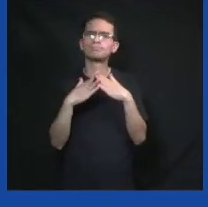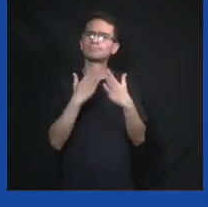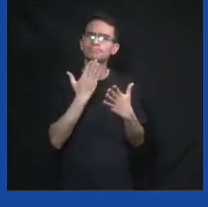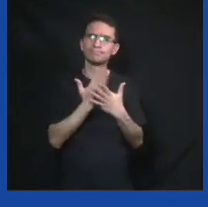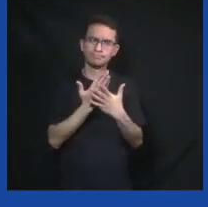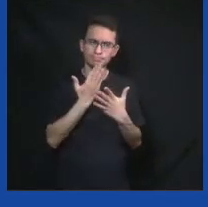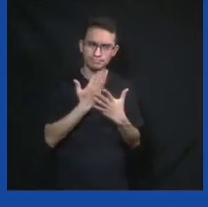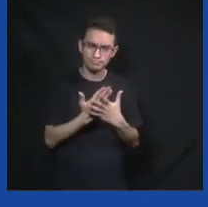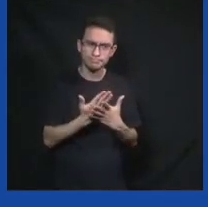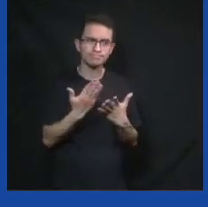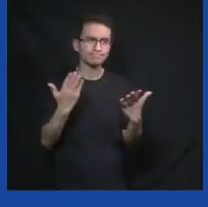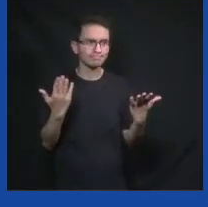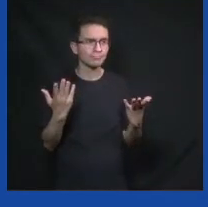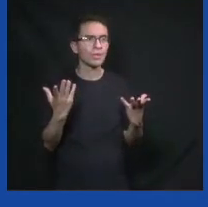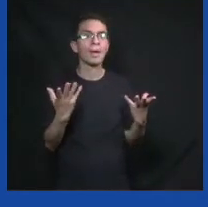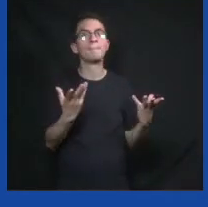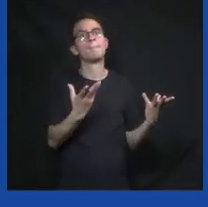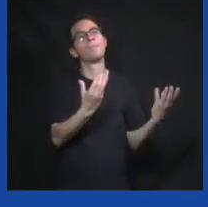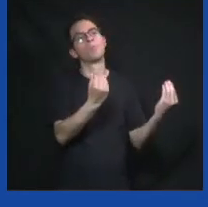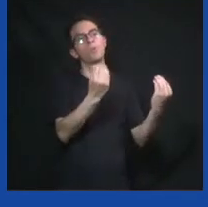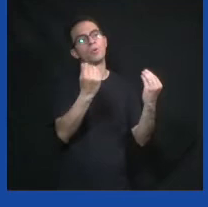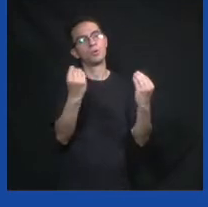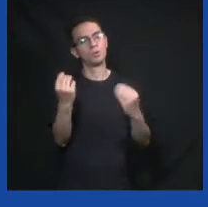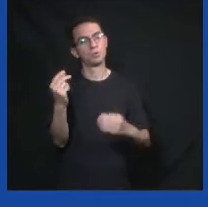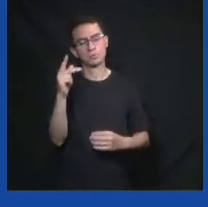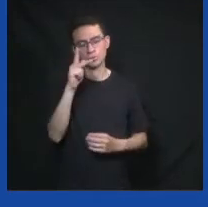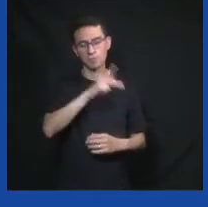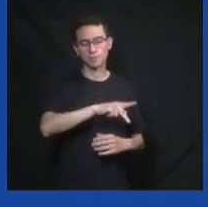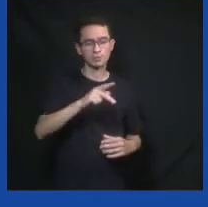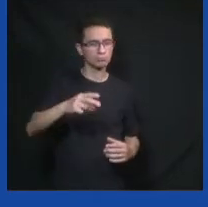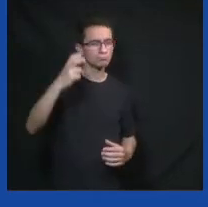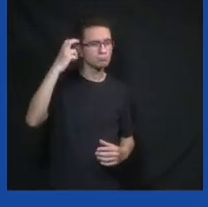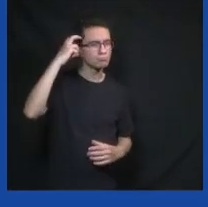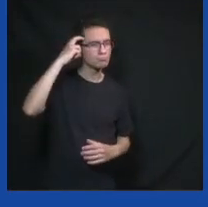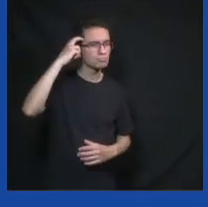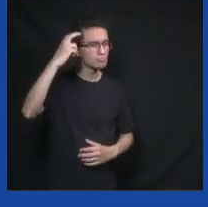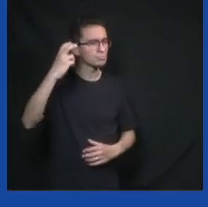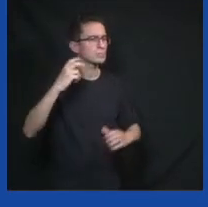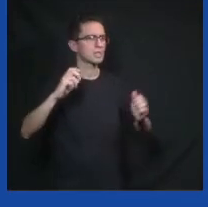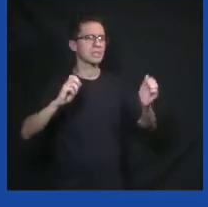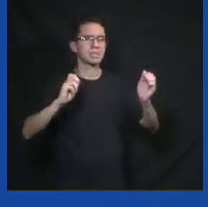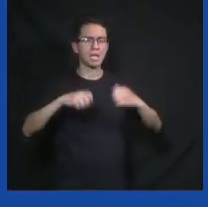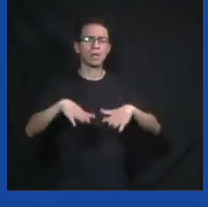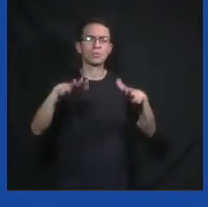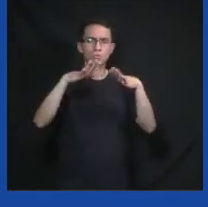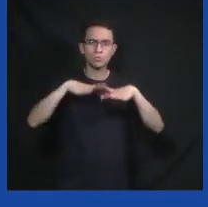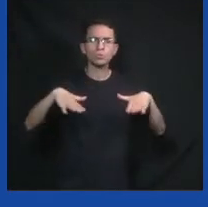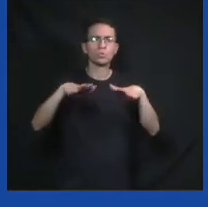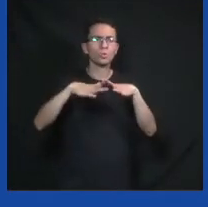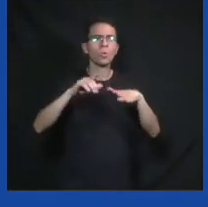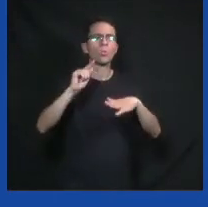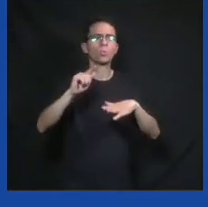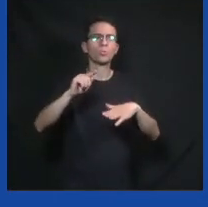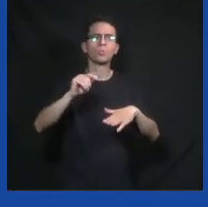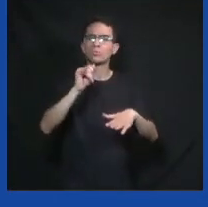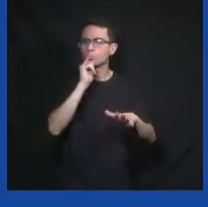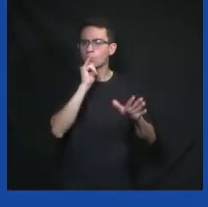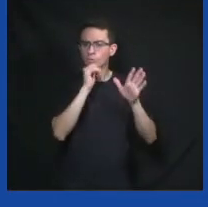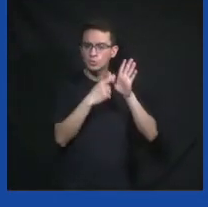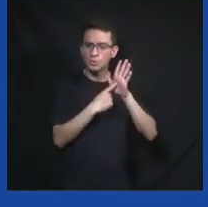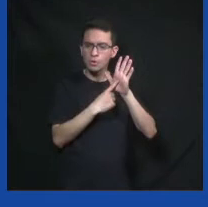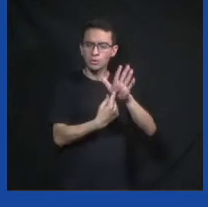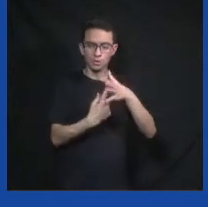Existem grandes professores, a despeito do lugar que ocupam no espectro ideológico, levando isso de maneira